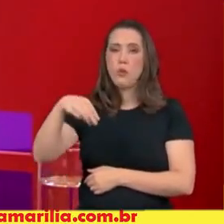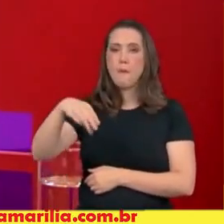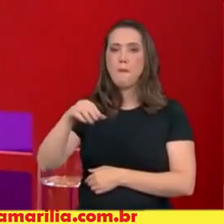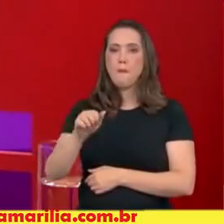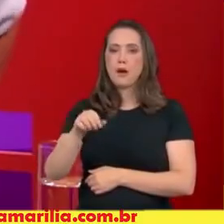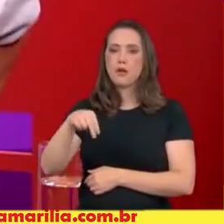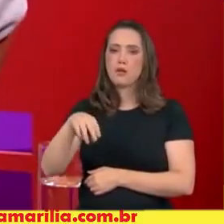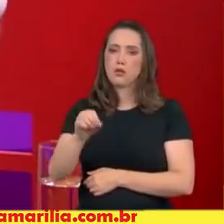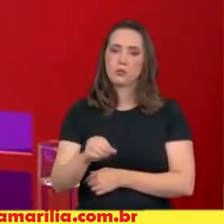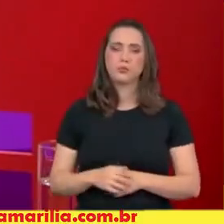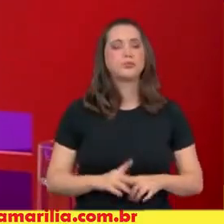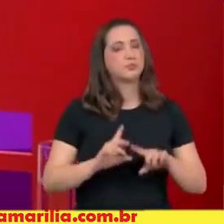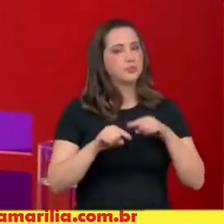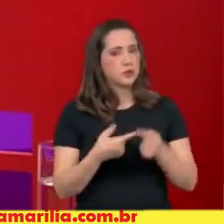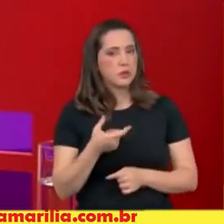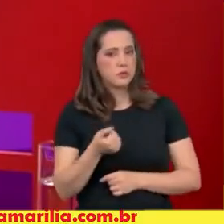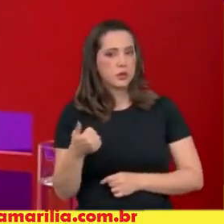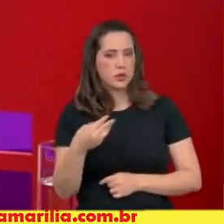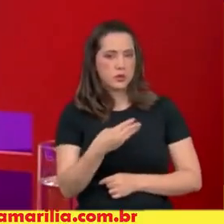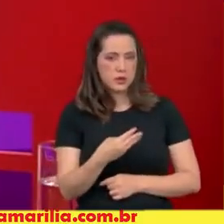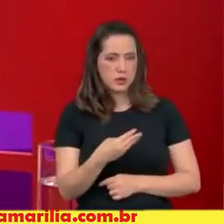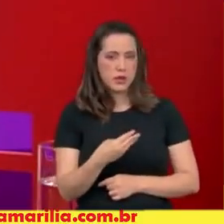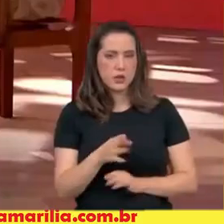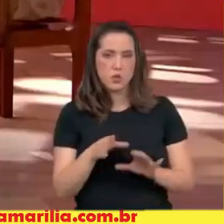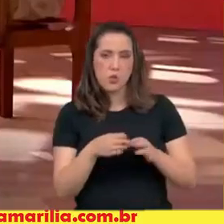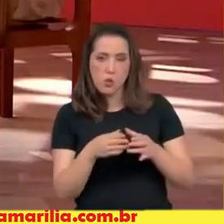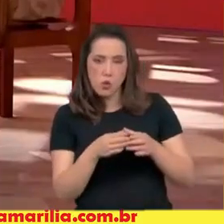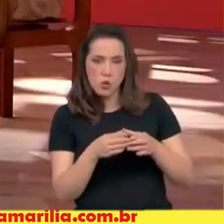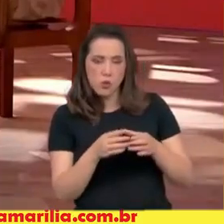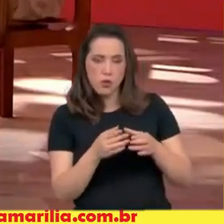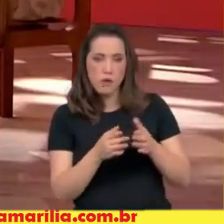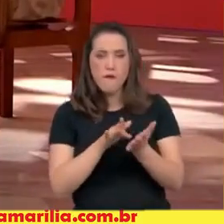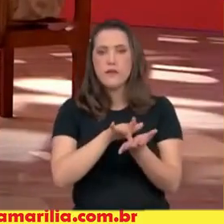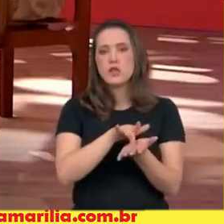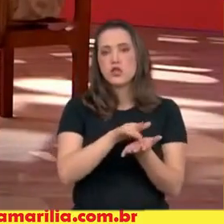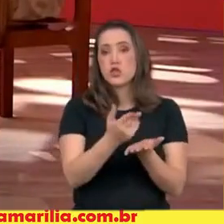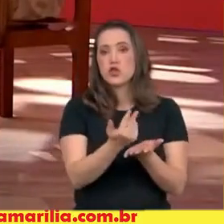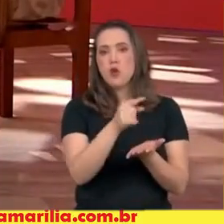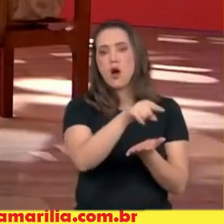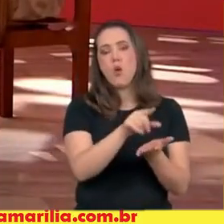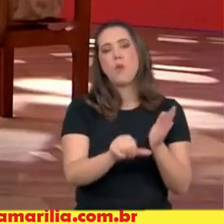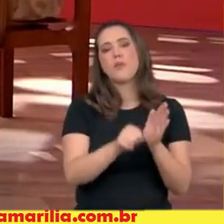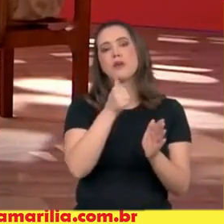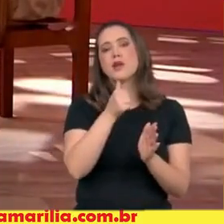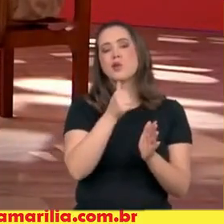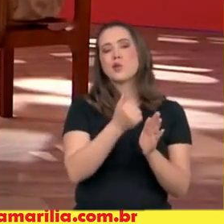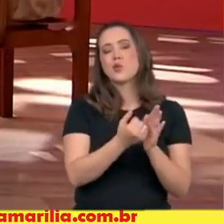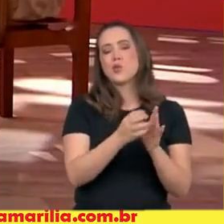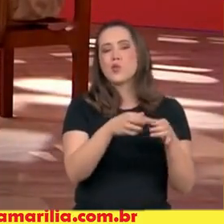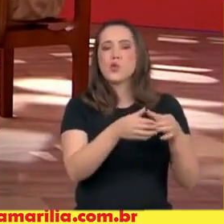um grupo sai dos bastidores fingindo ser a mesma coisa, o mesmo tipo de grupo